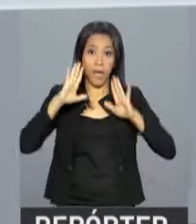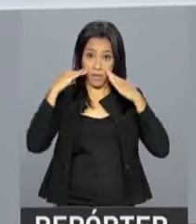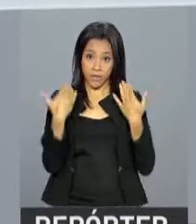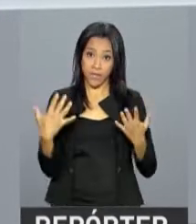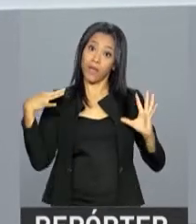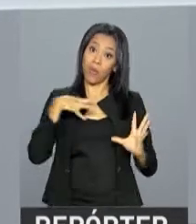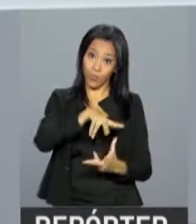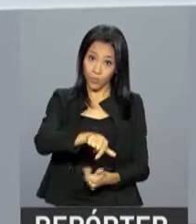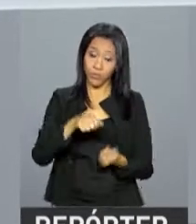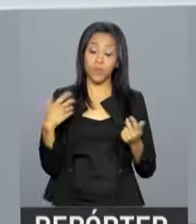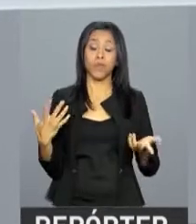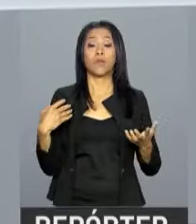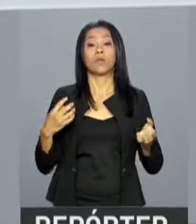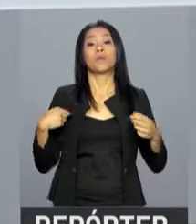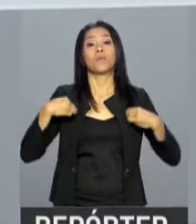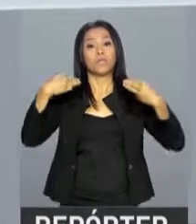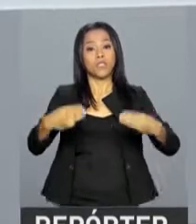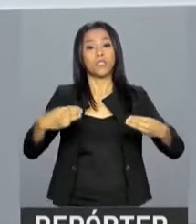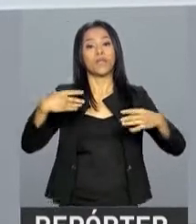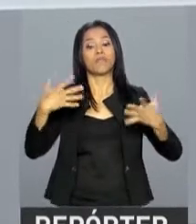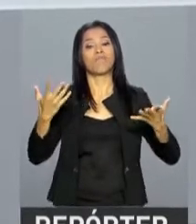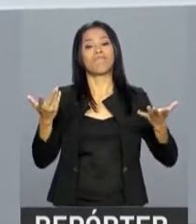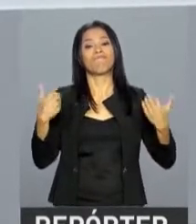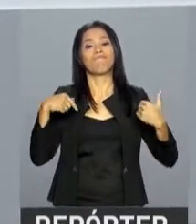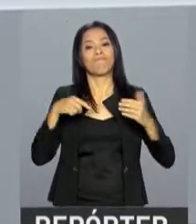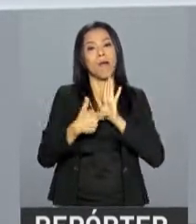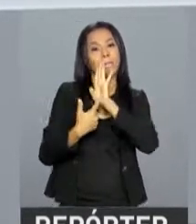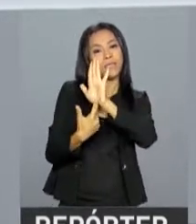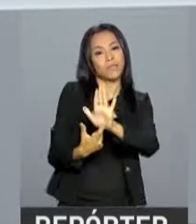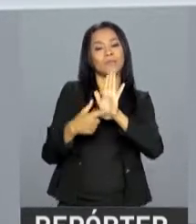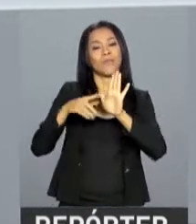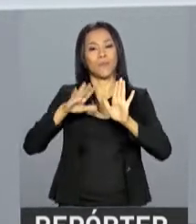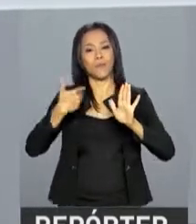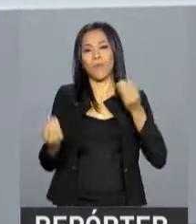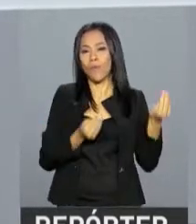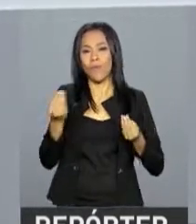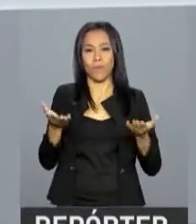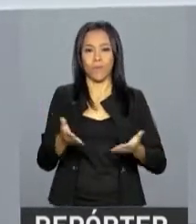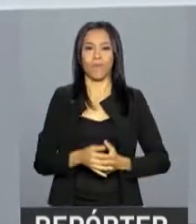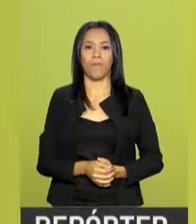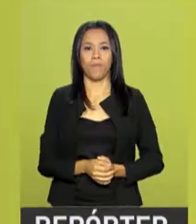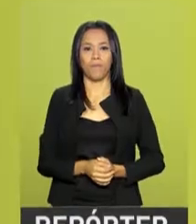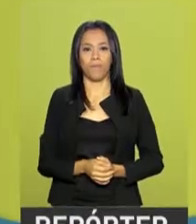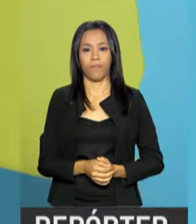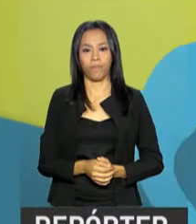brasileira o ministério da integração nacional montou um estande no 8º fórum mundial da água